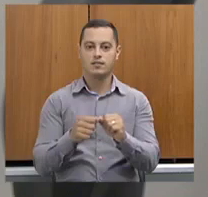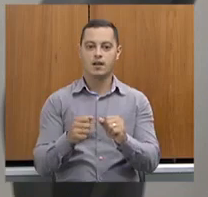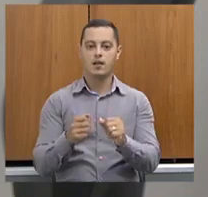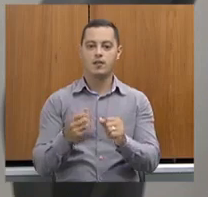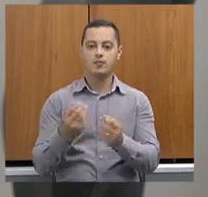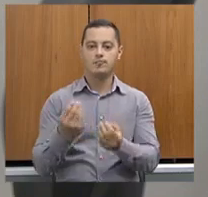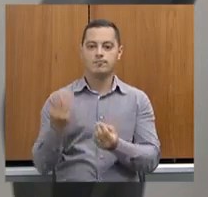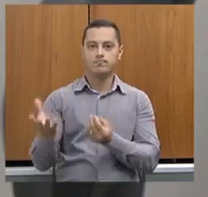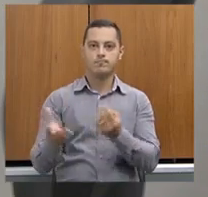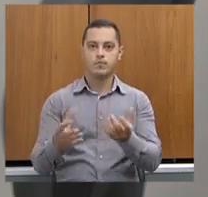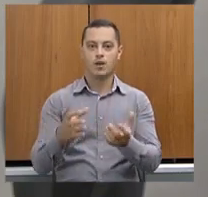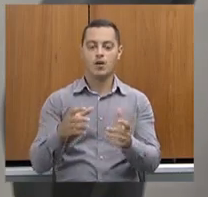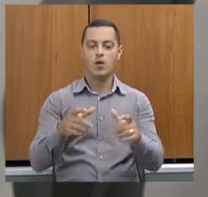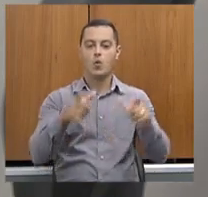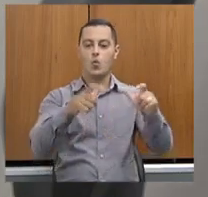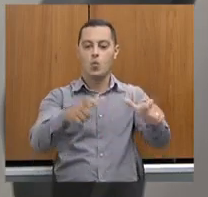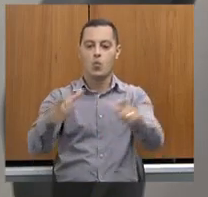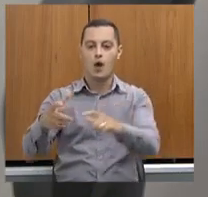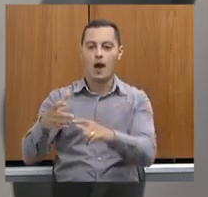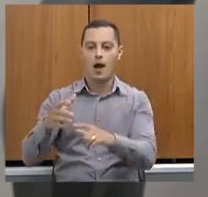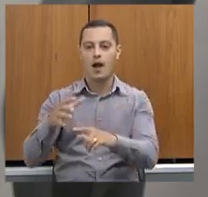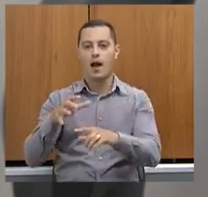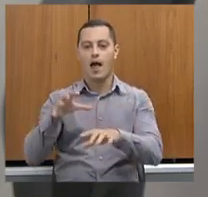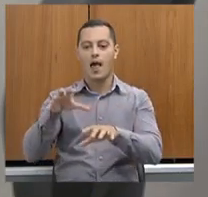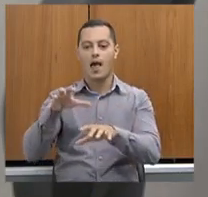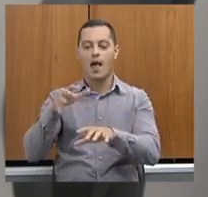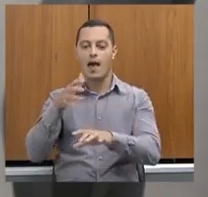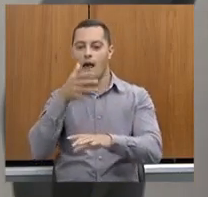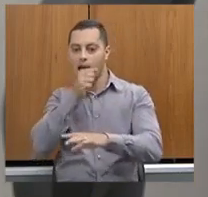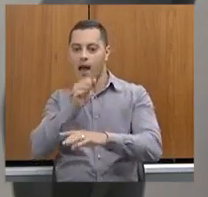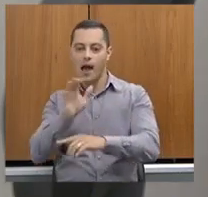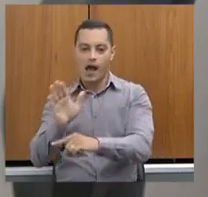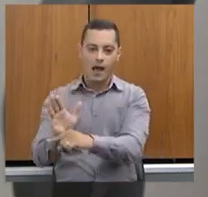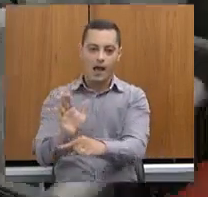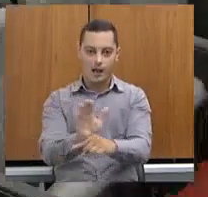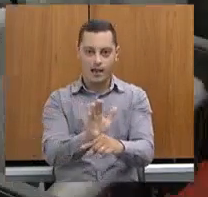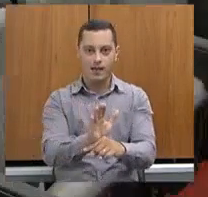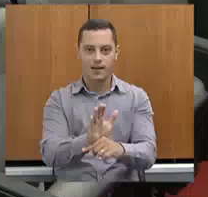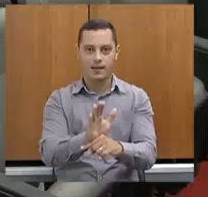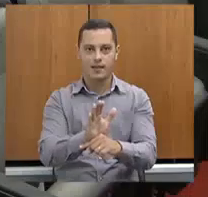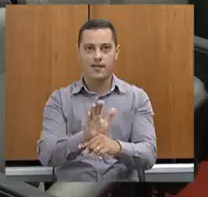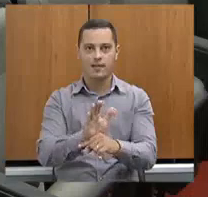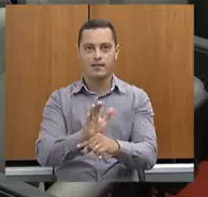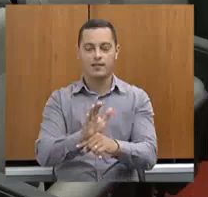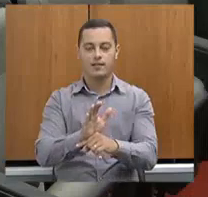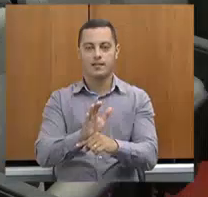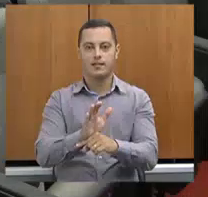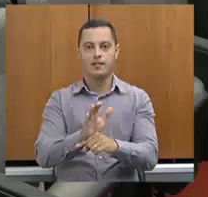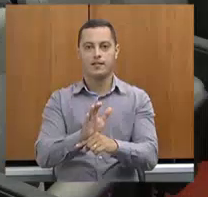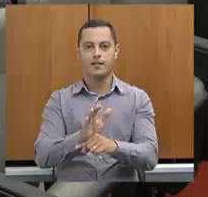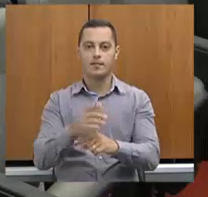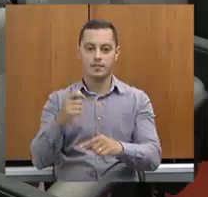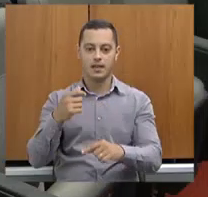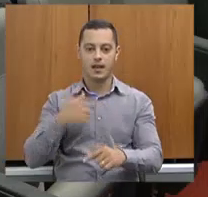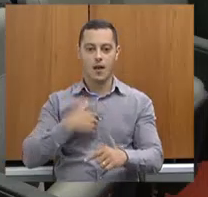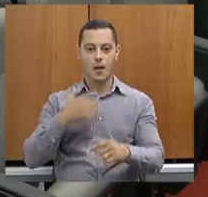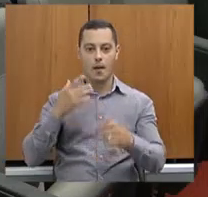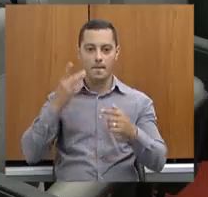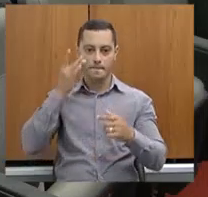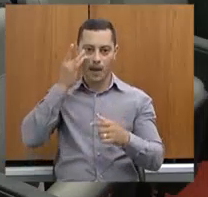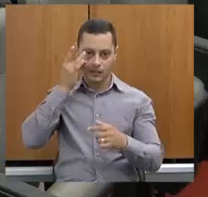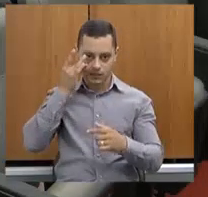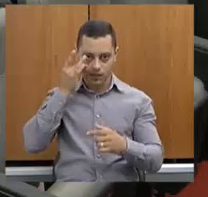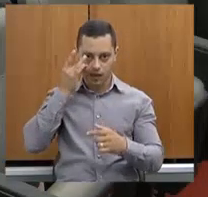resgate não é pedir aqui a atenção do Major Viana sou imediatamente fazer entrega presencial lá